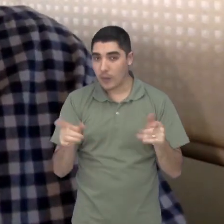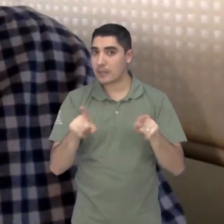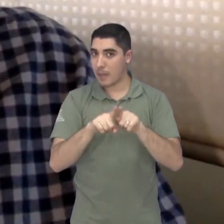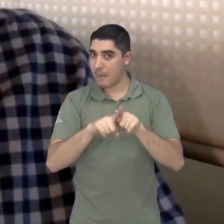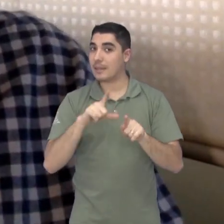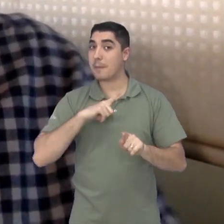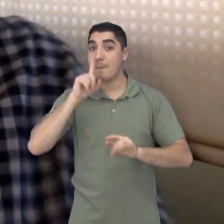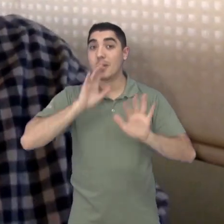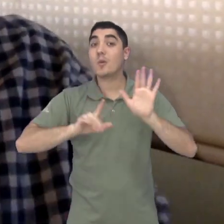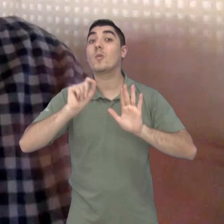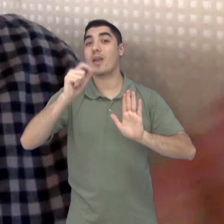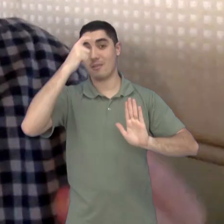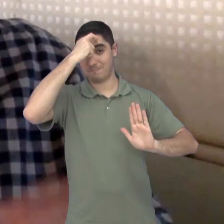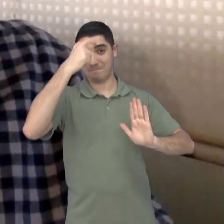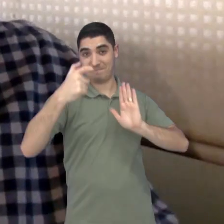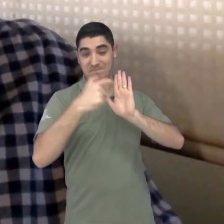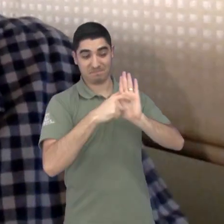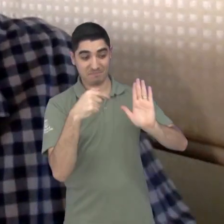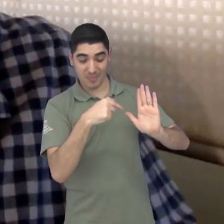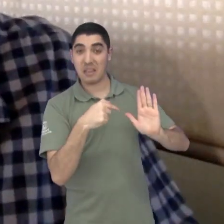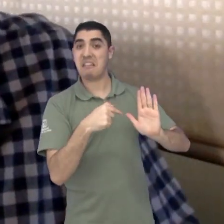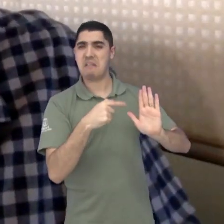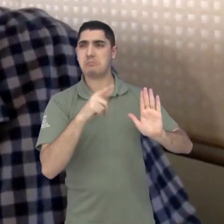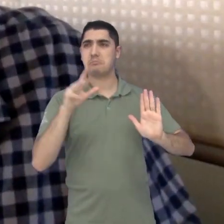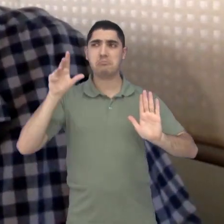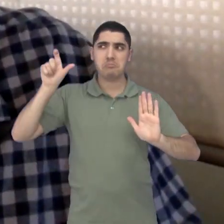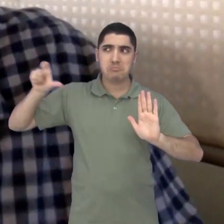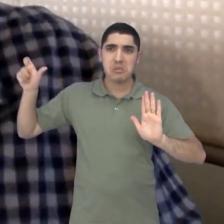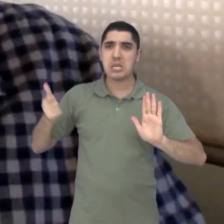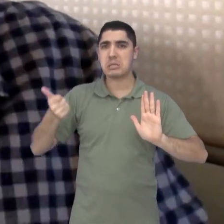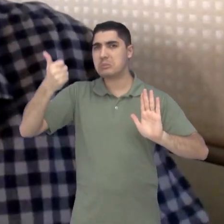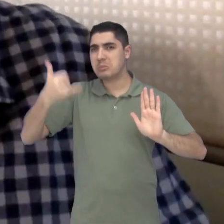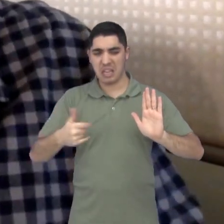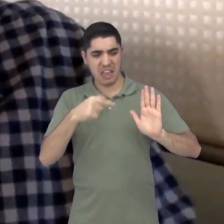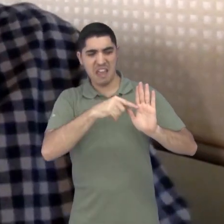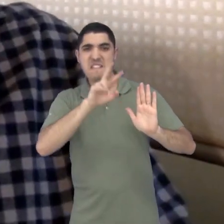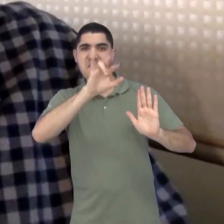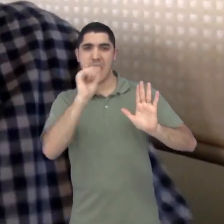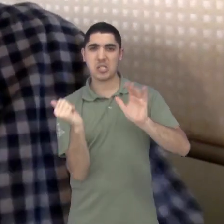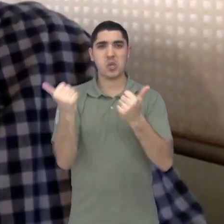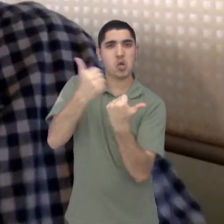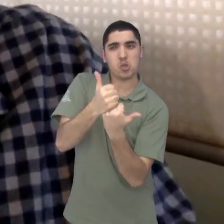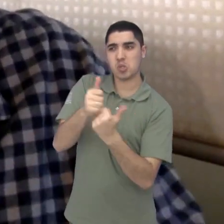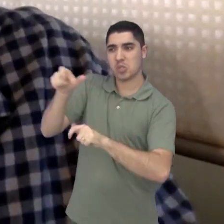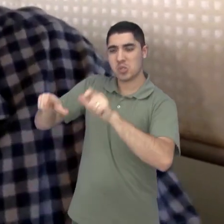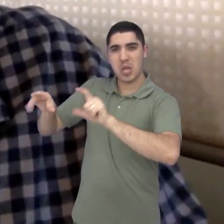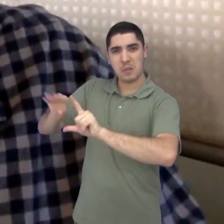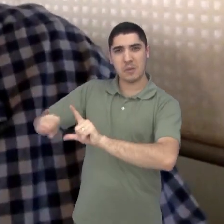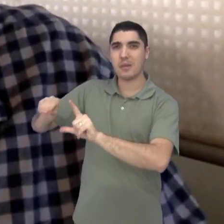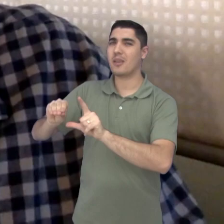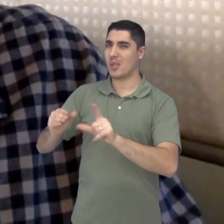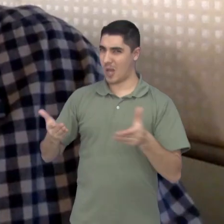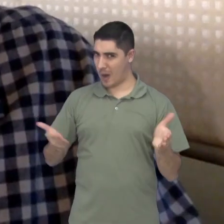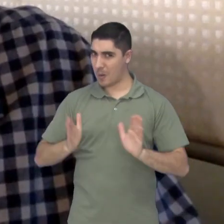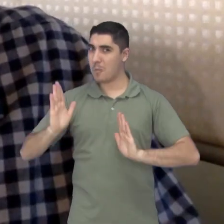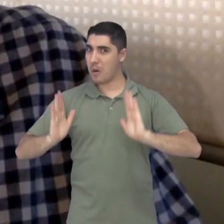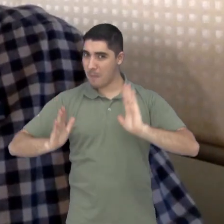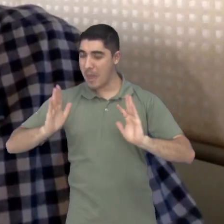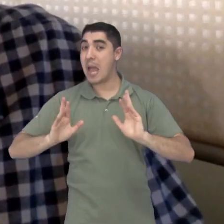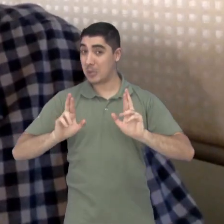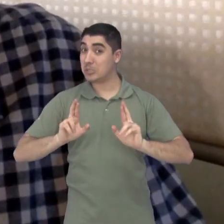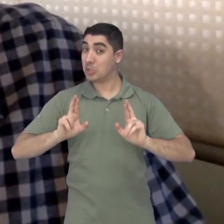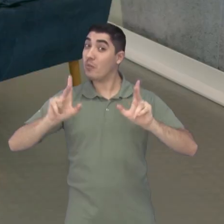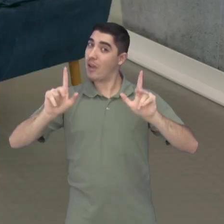inteligência artificial, que diz que vai substituir os dubladores. Então, é um momento bem interessante da dublagem no